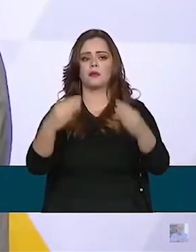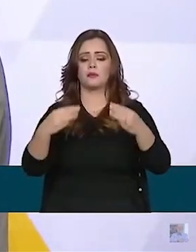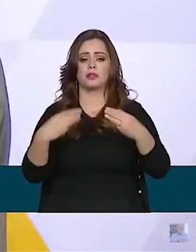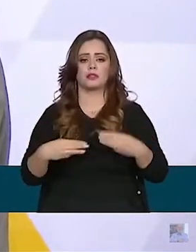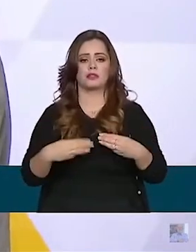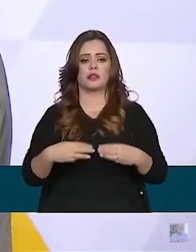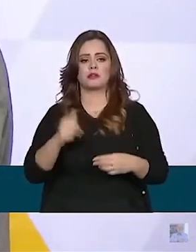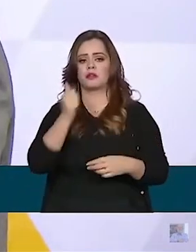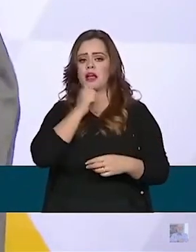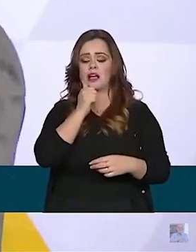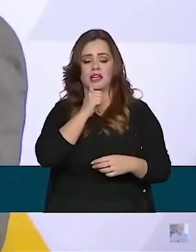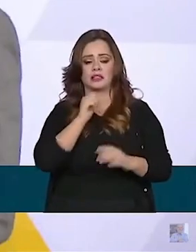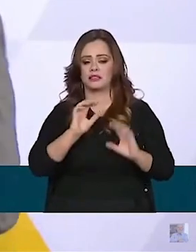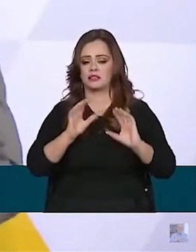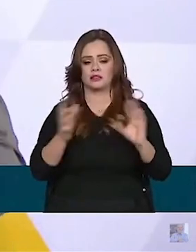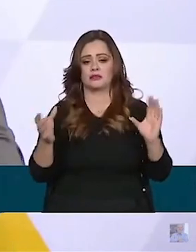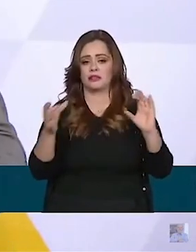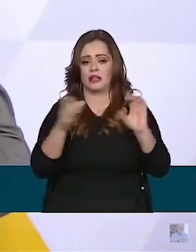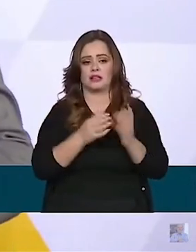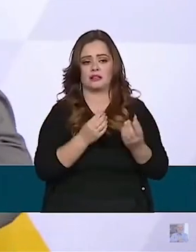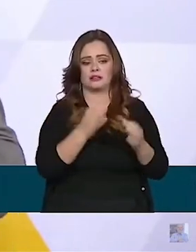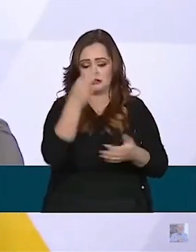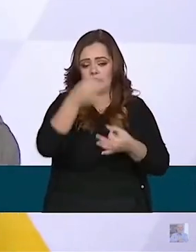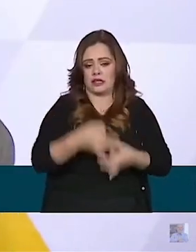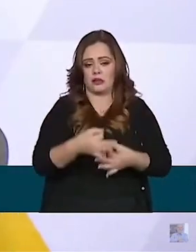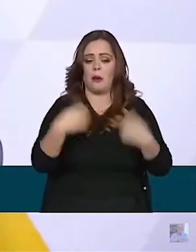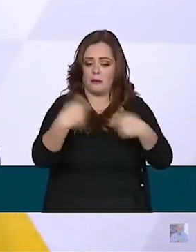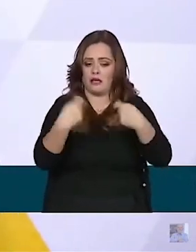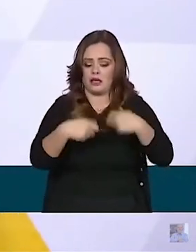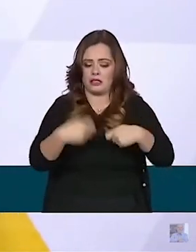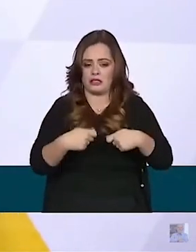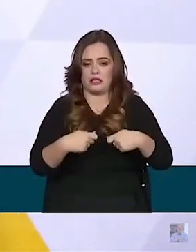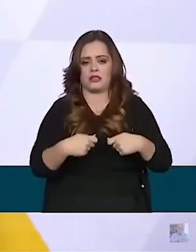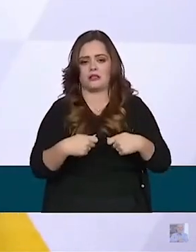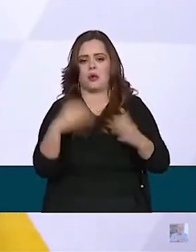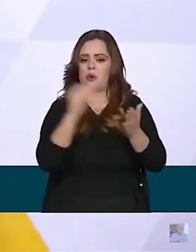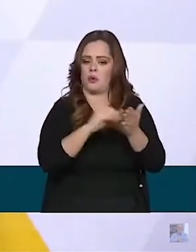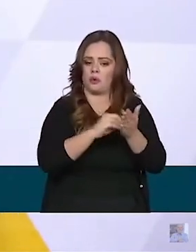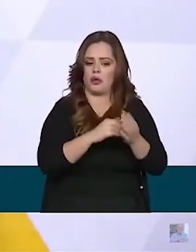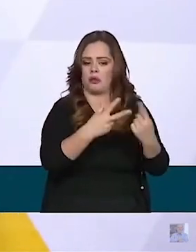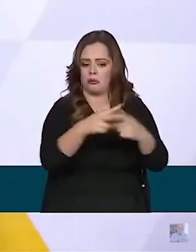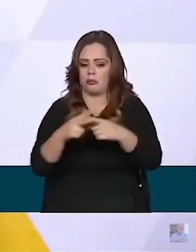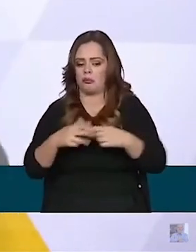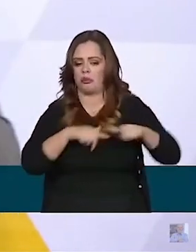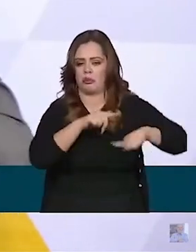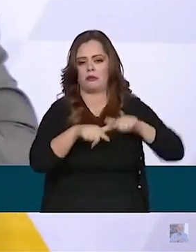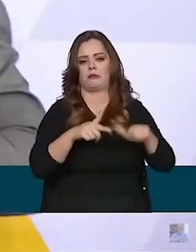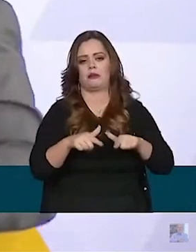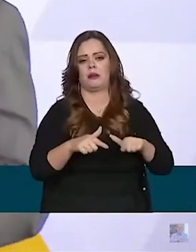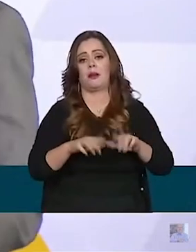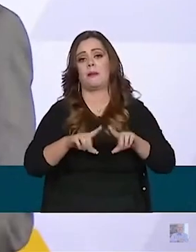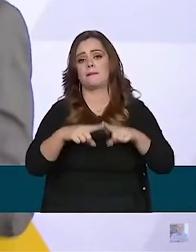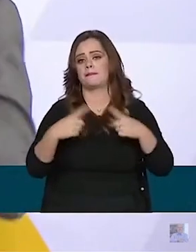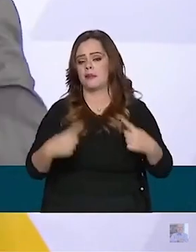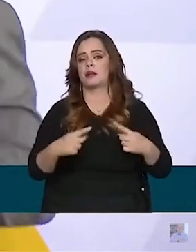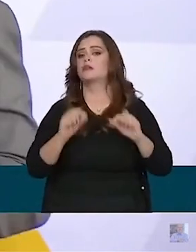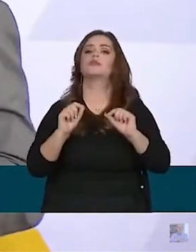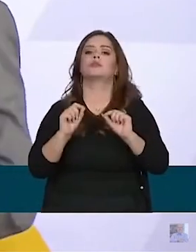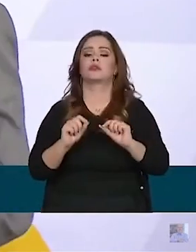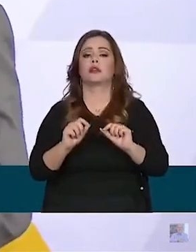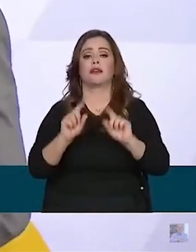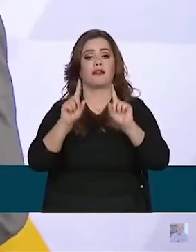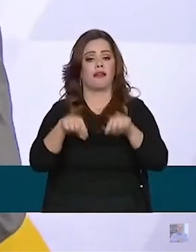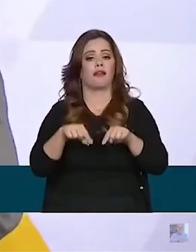dela ainda não está completo, ela ainda precisa montar o ministério para começar a funcionar. Mas o fato de ela